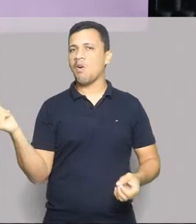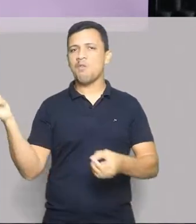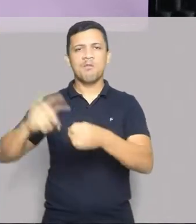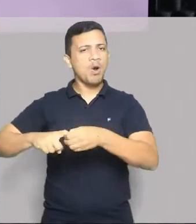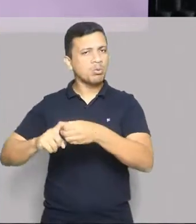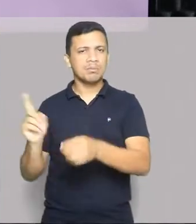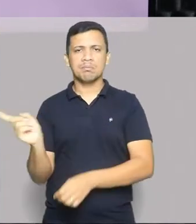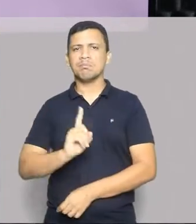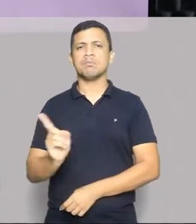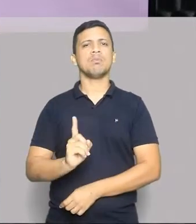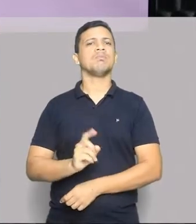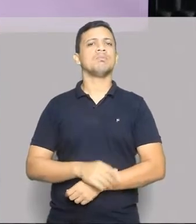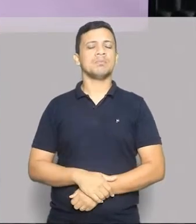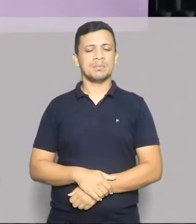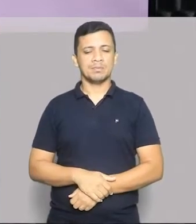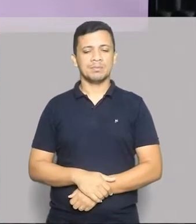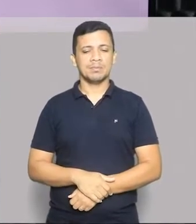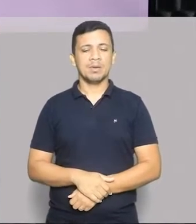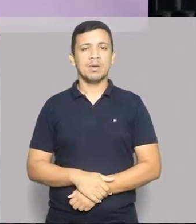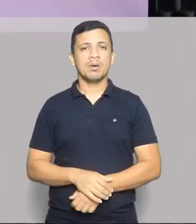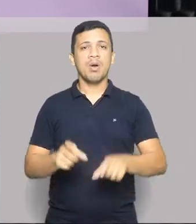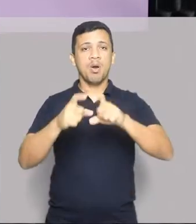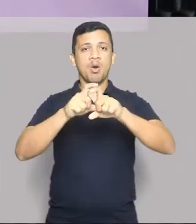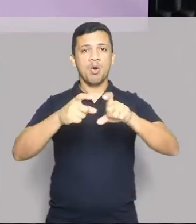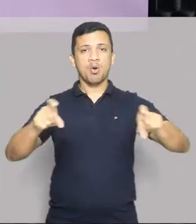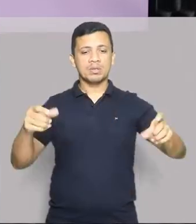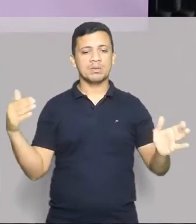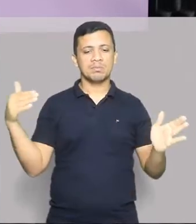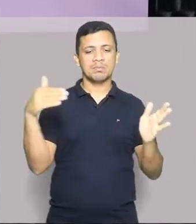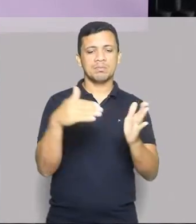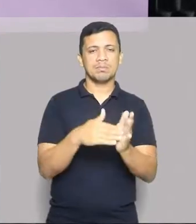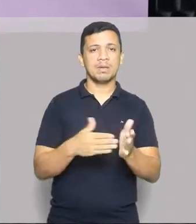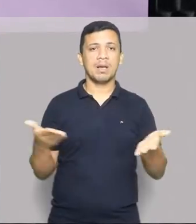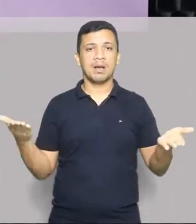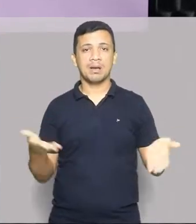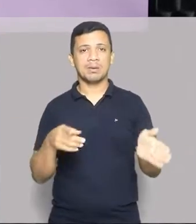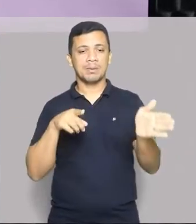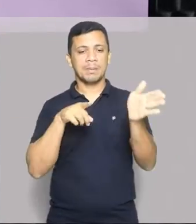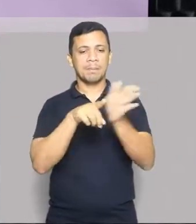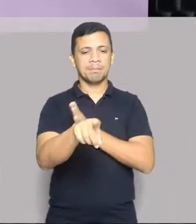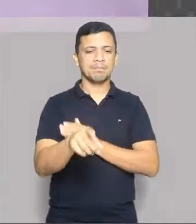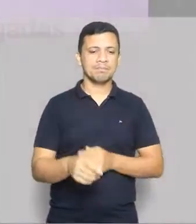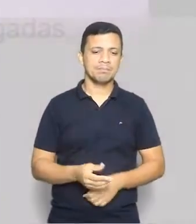Oração conclusiva. Agora vamos às questões.